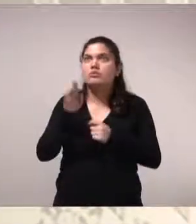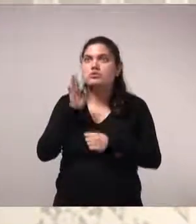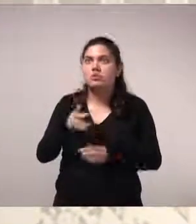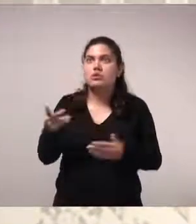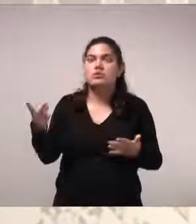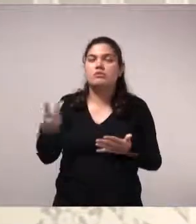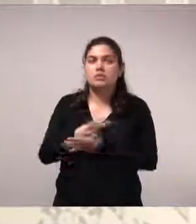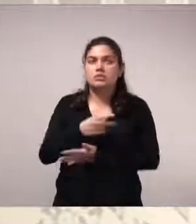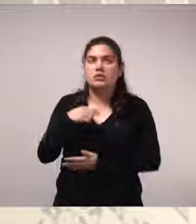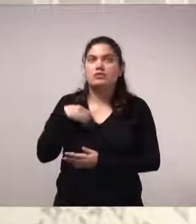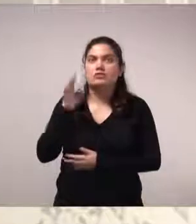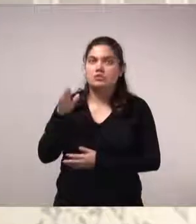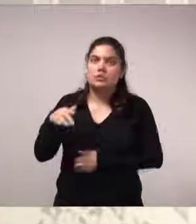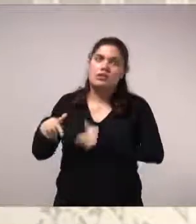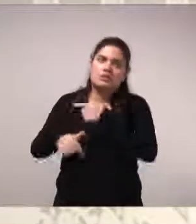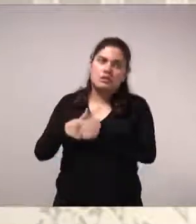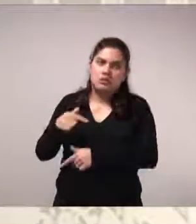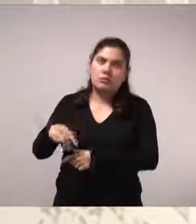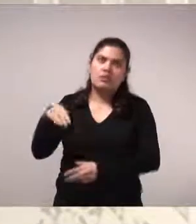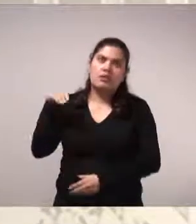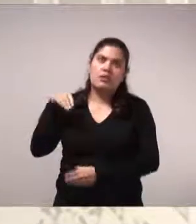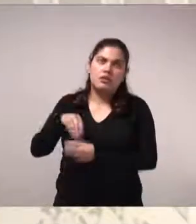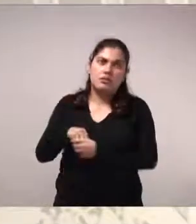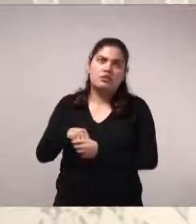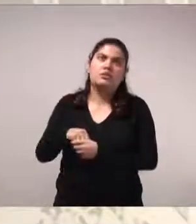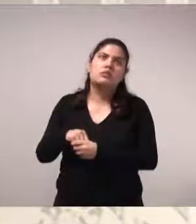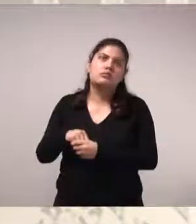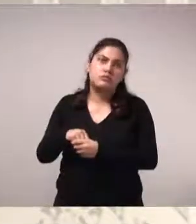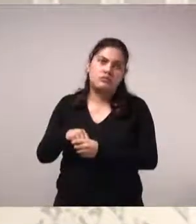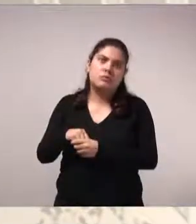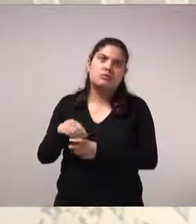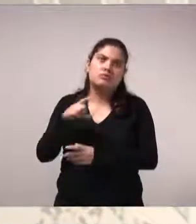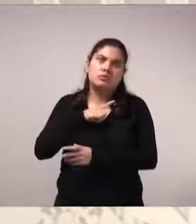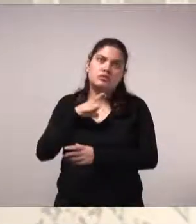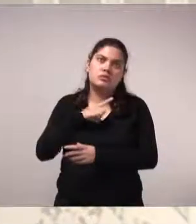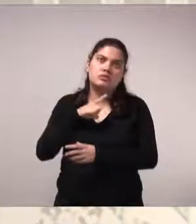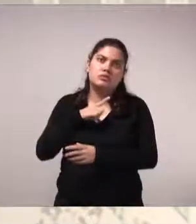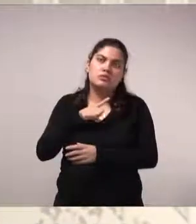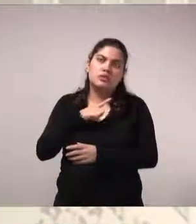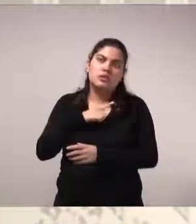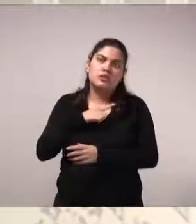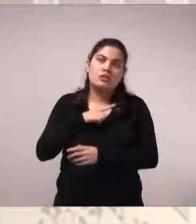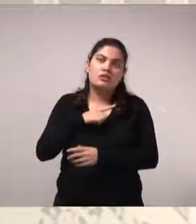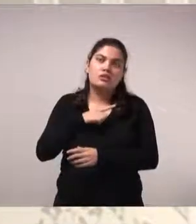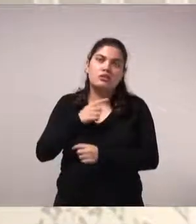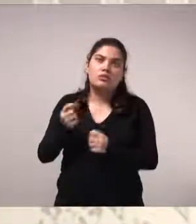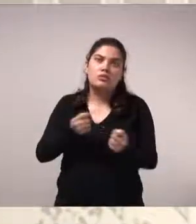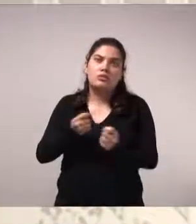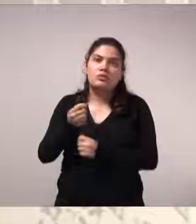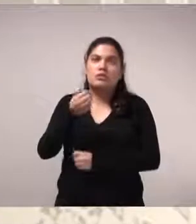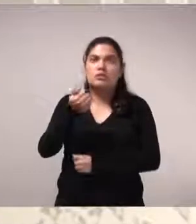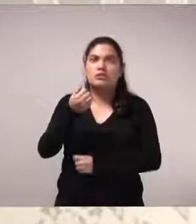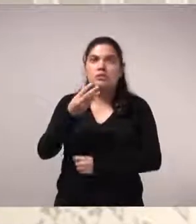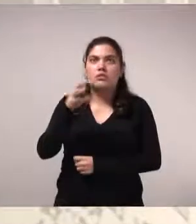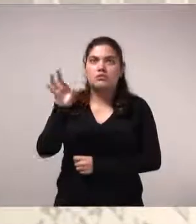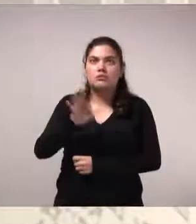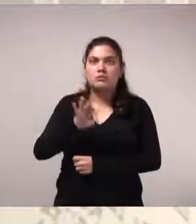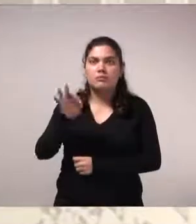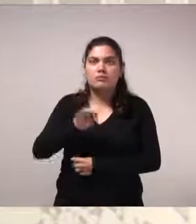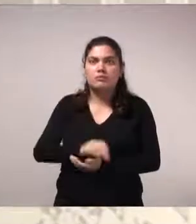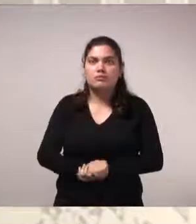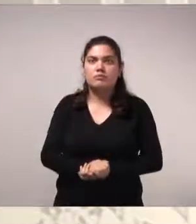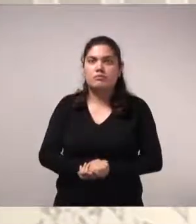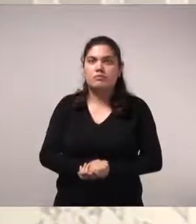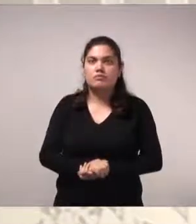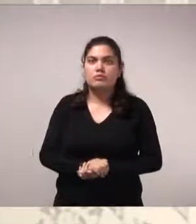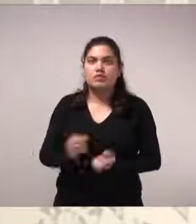gente já trabalhou na regulamentação e deve estabelecer um teto de consumo. De toda forma, uma redução de 13%. Os espelhos